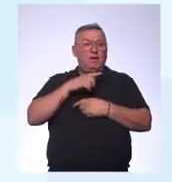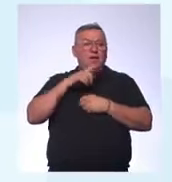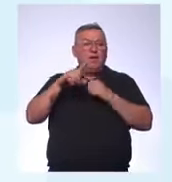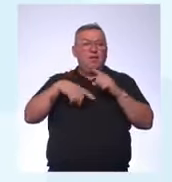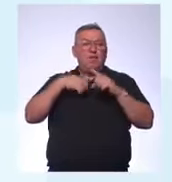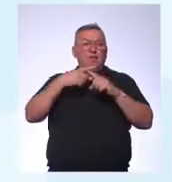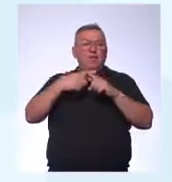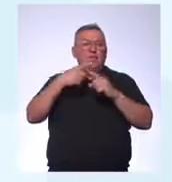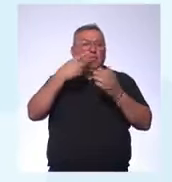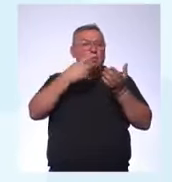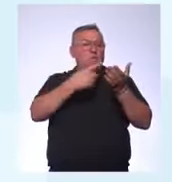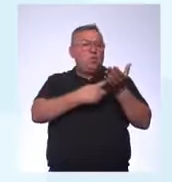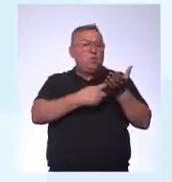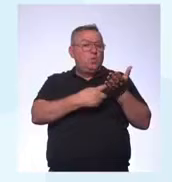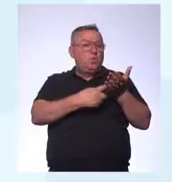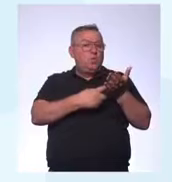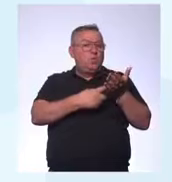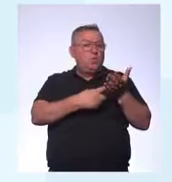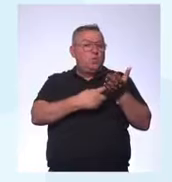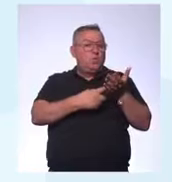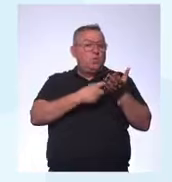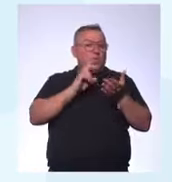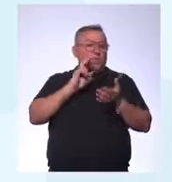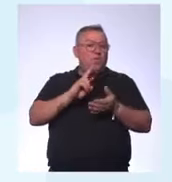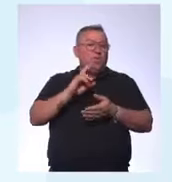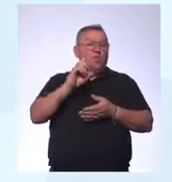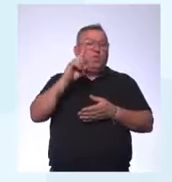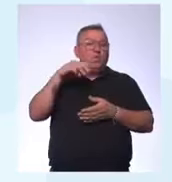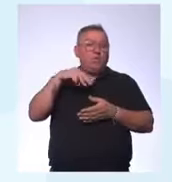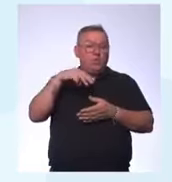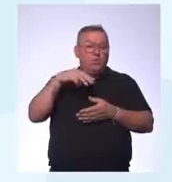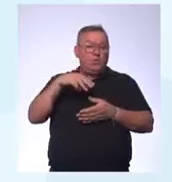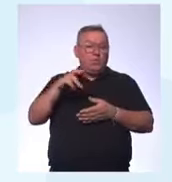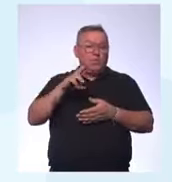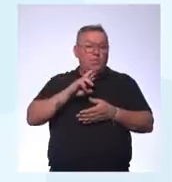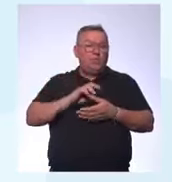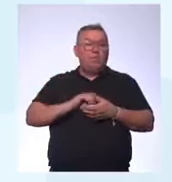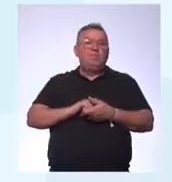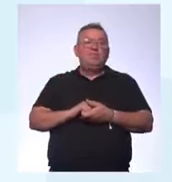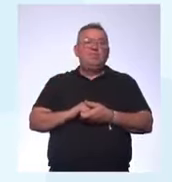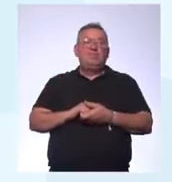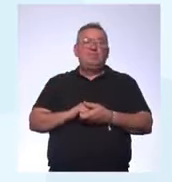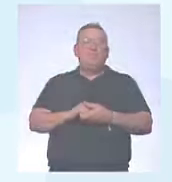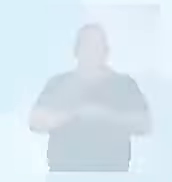mais comprometido? Vamos lá, respondam para mim um minutinho no chat.